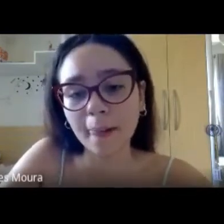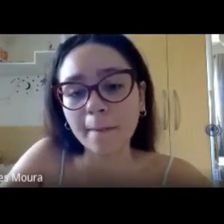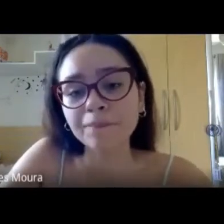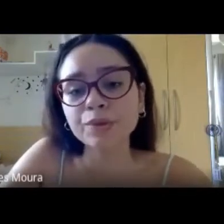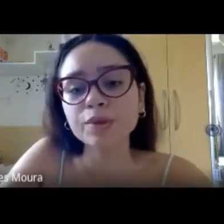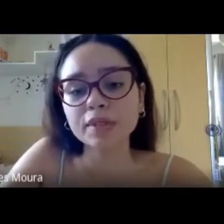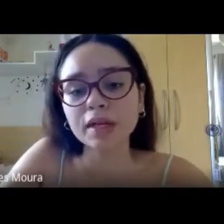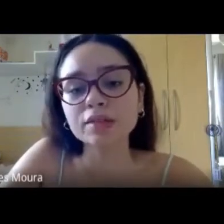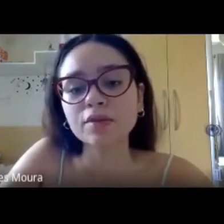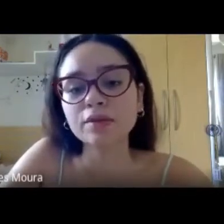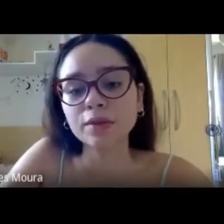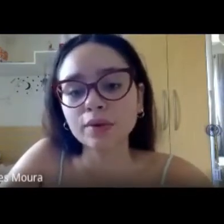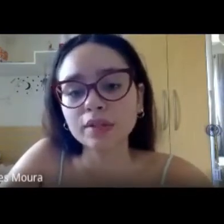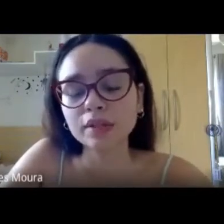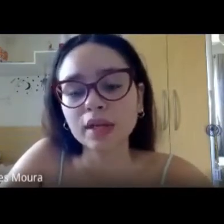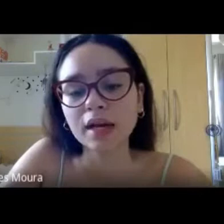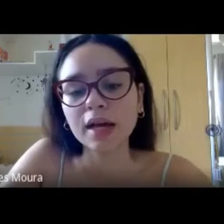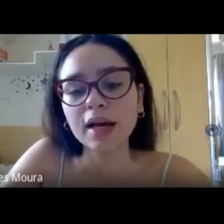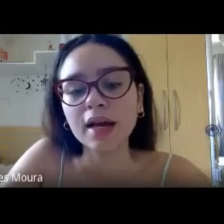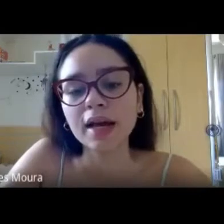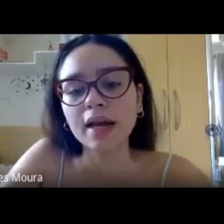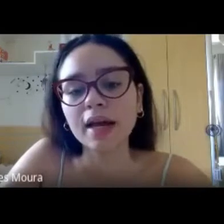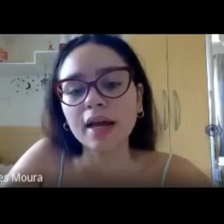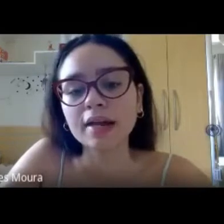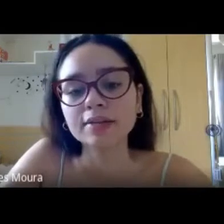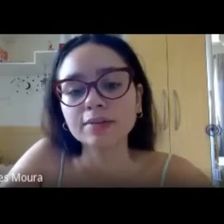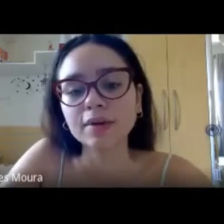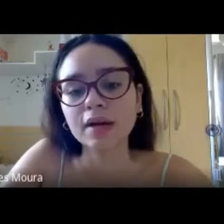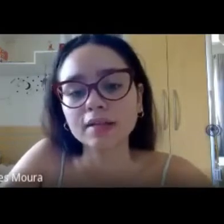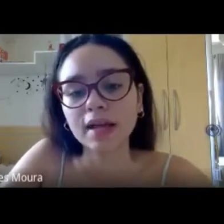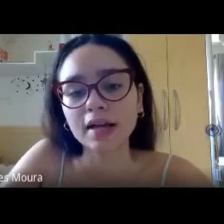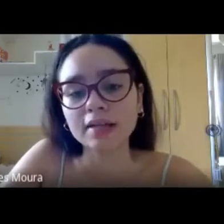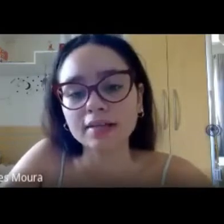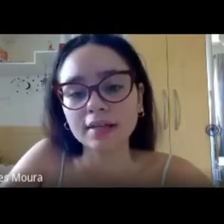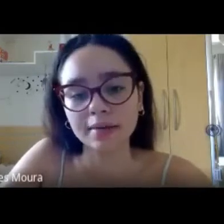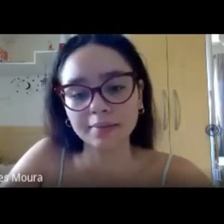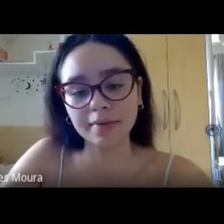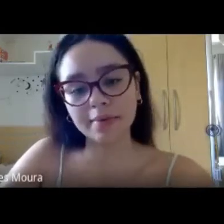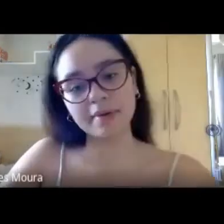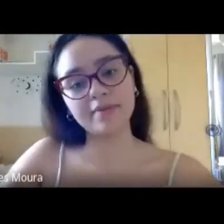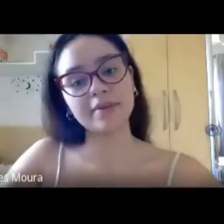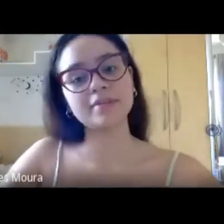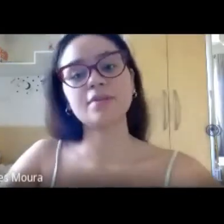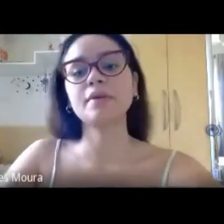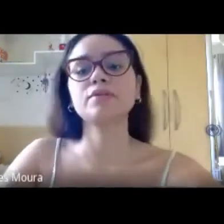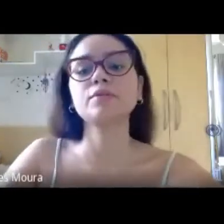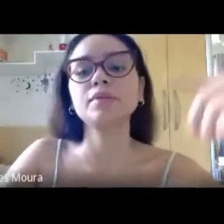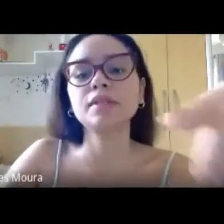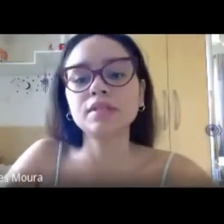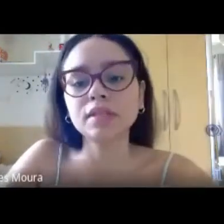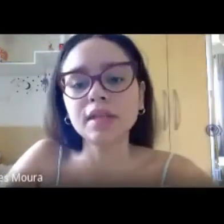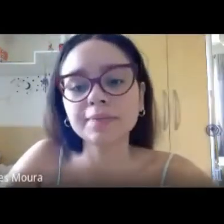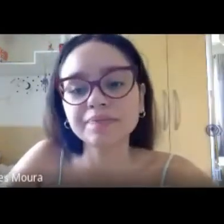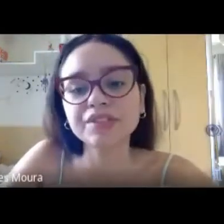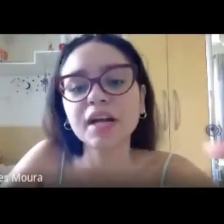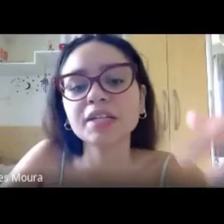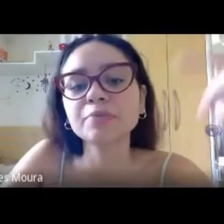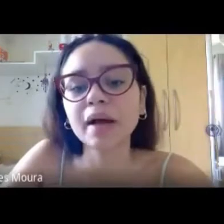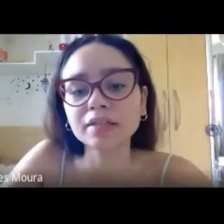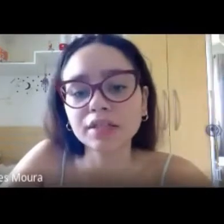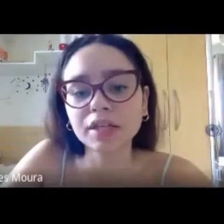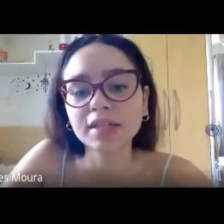RNA do SARS-CoV-2. A sua análise é preferencialmente obtida